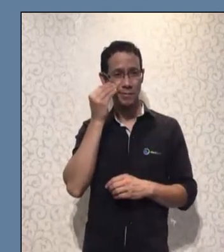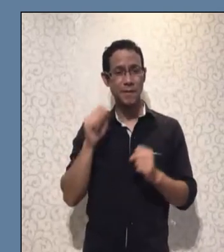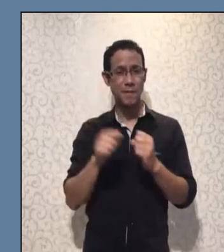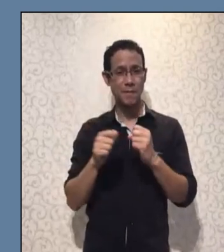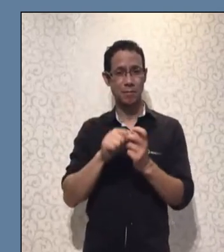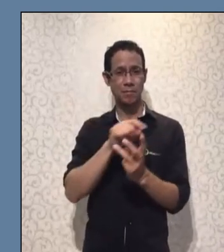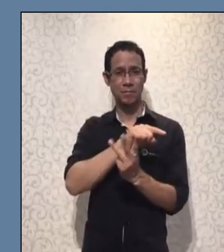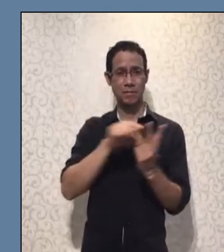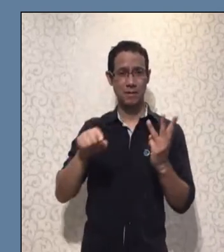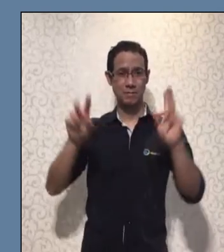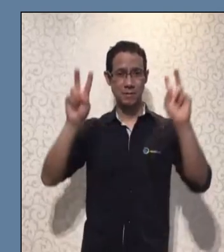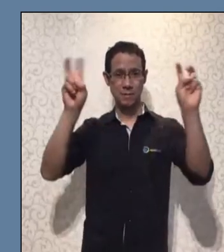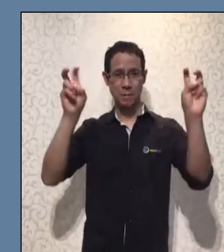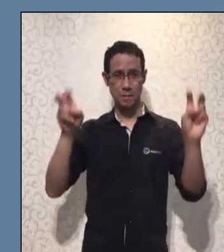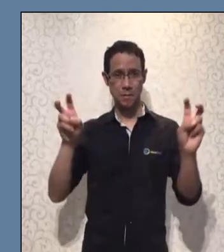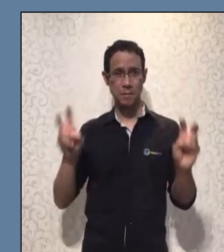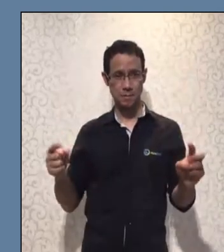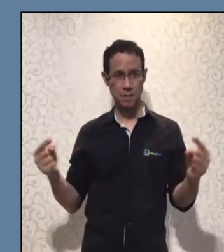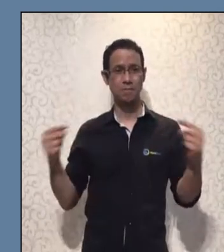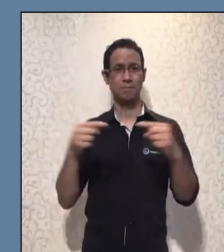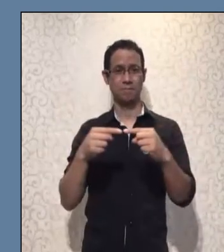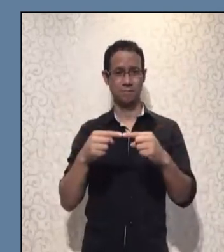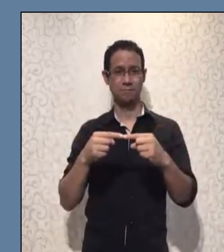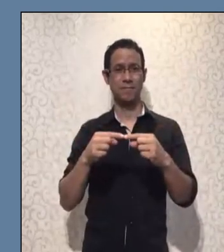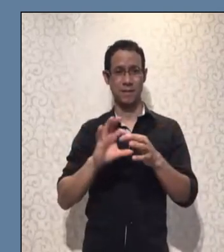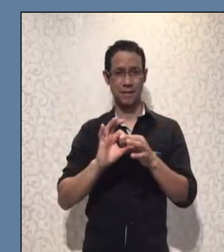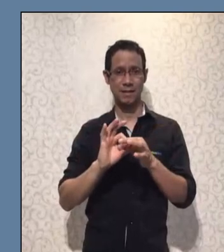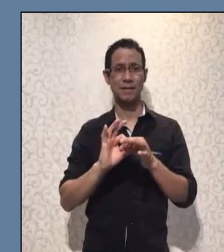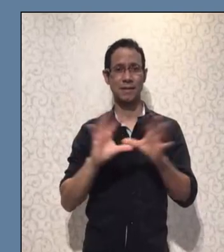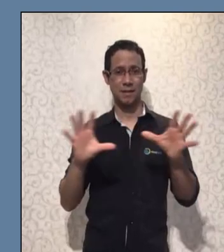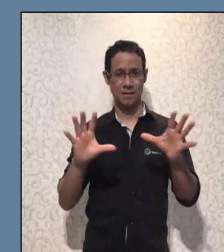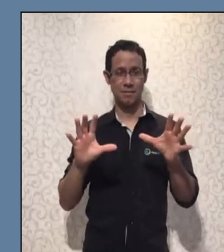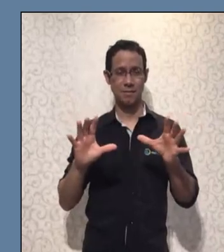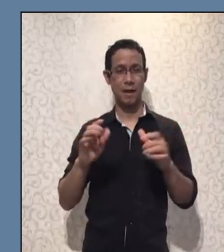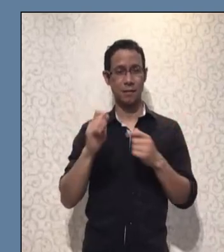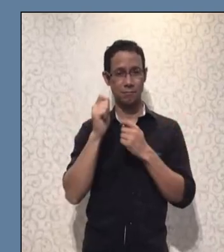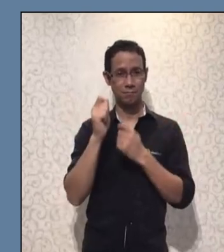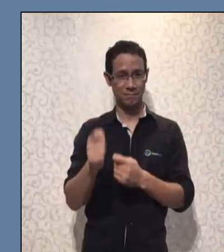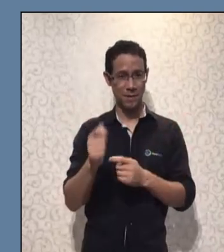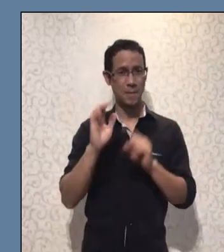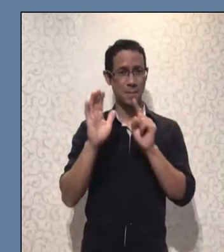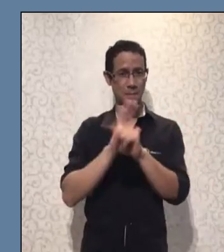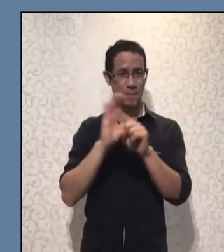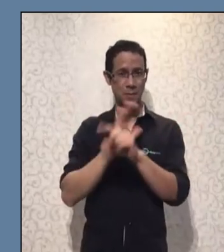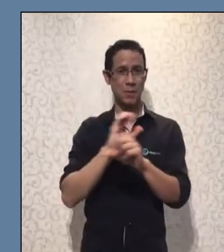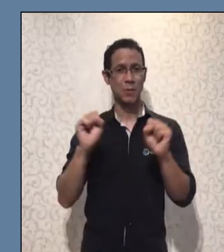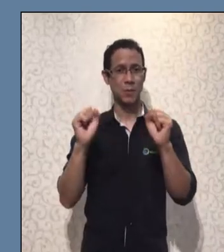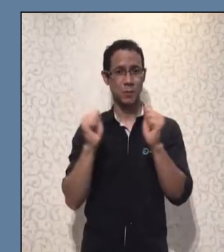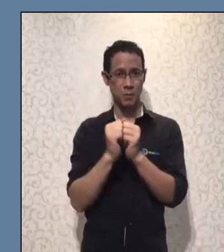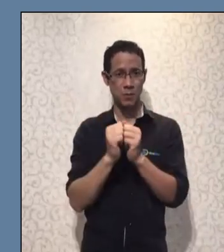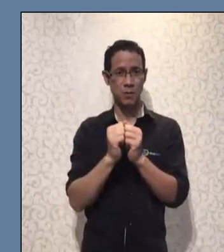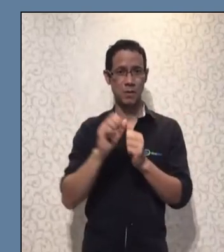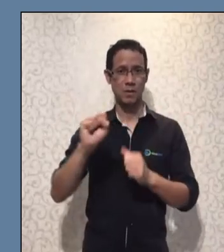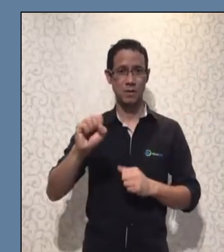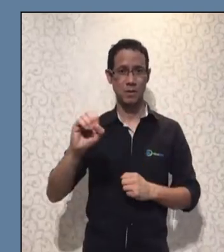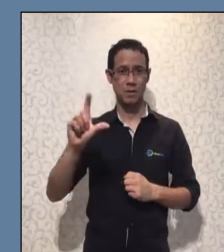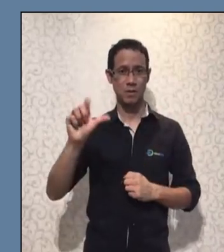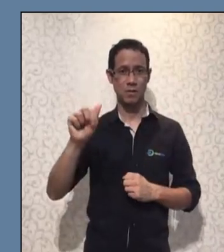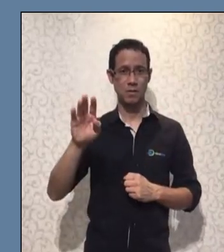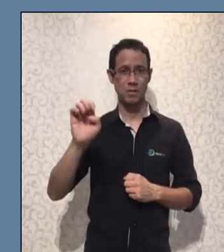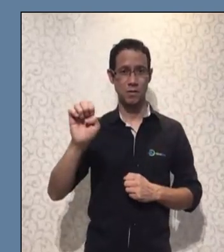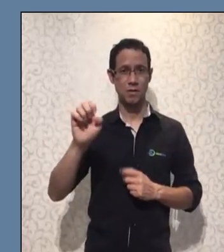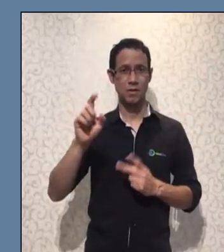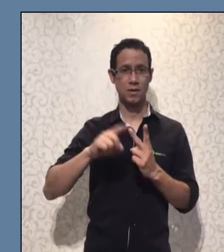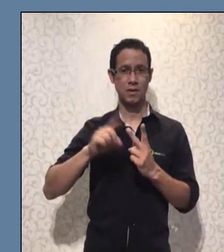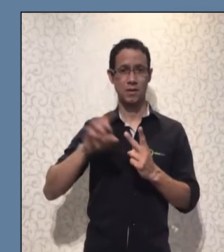serão abordados de maneira mais livre e provocada aqui por mim, junto à Solange e ao Tadeu, a partir de perguntas